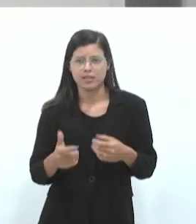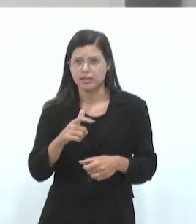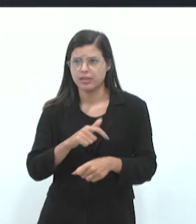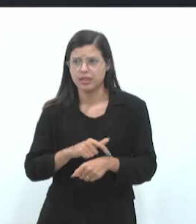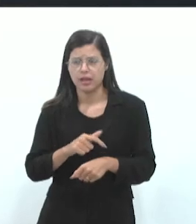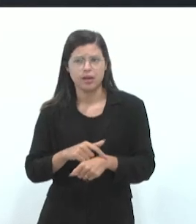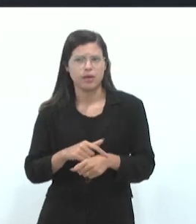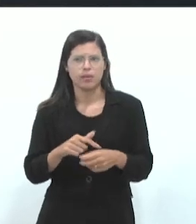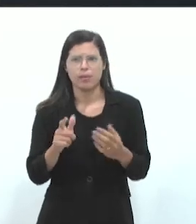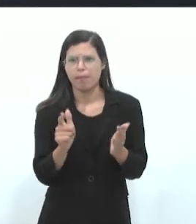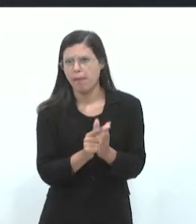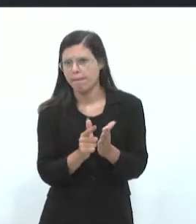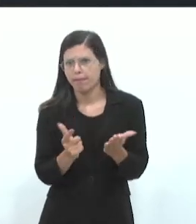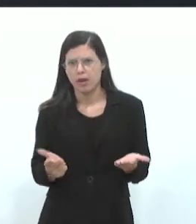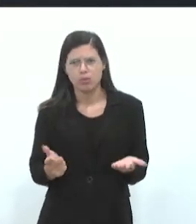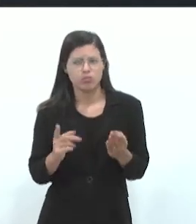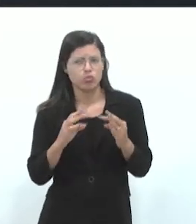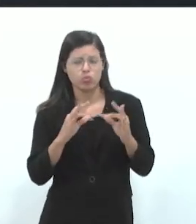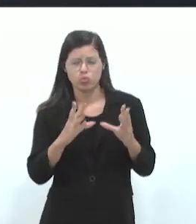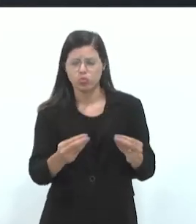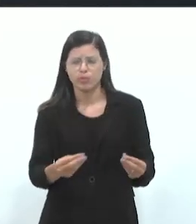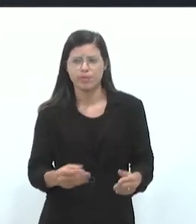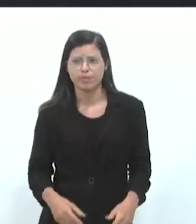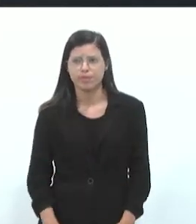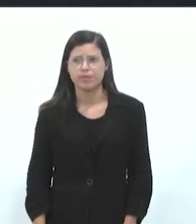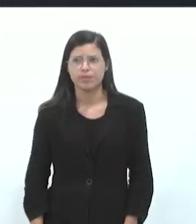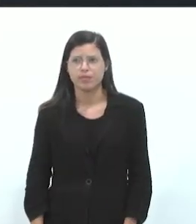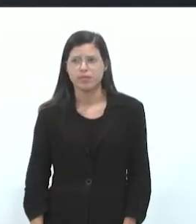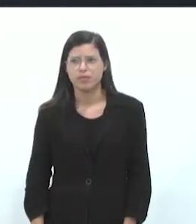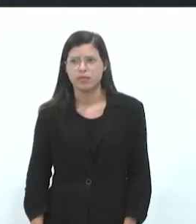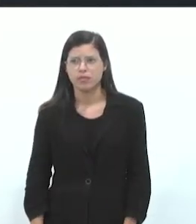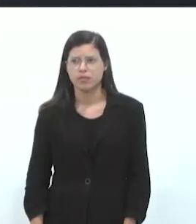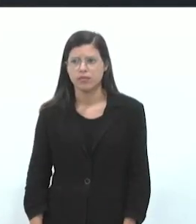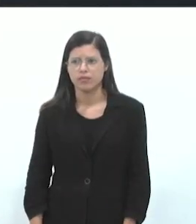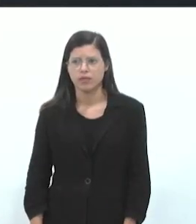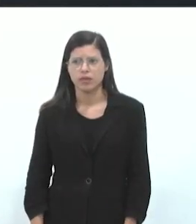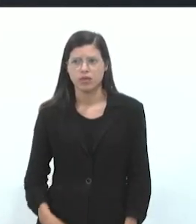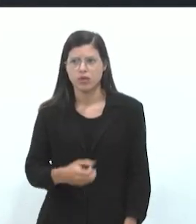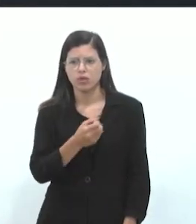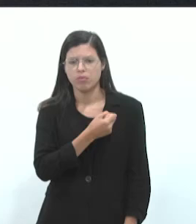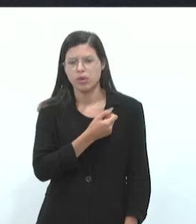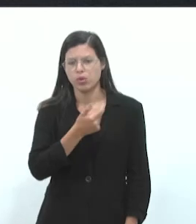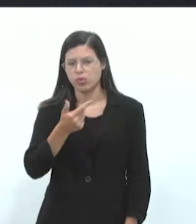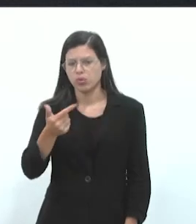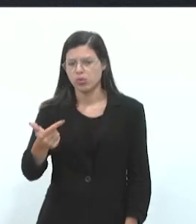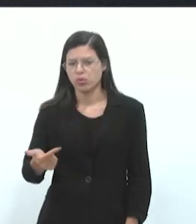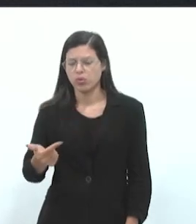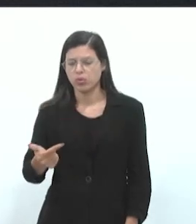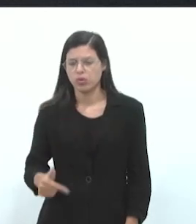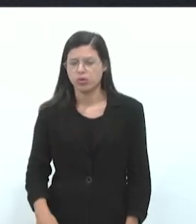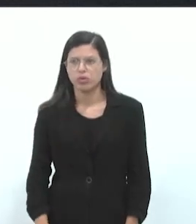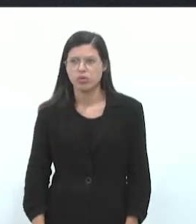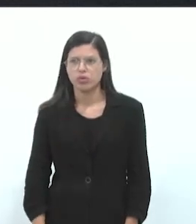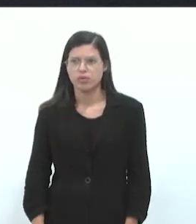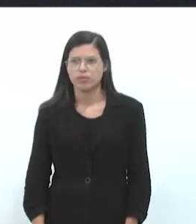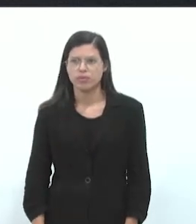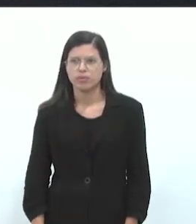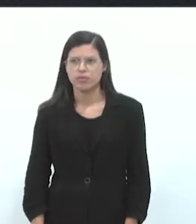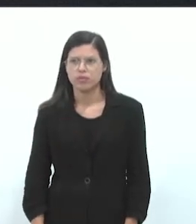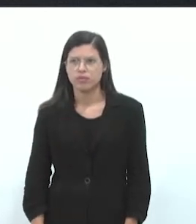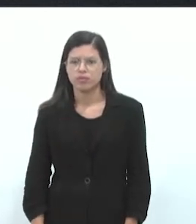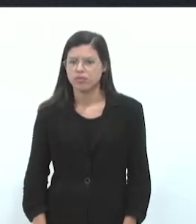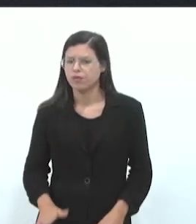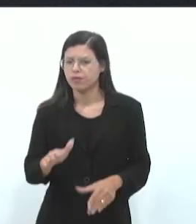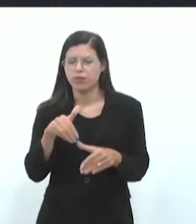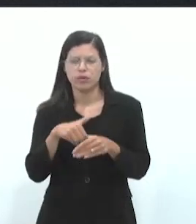toa. Lógico. Para nada. Perfeito. Então vamos para o item 2 da pauta. Não Não votamos